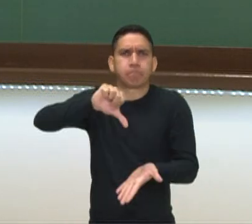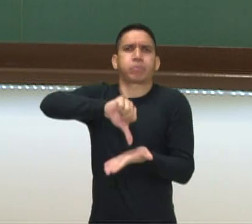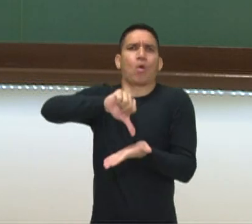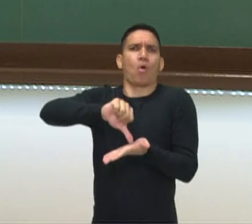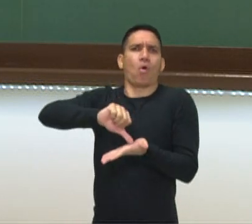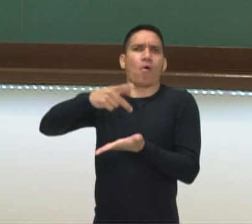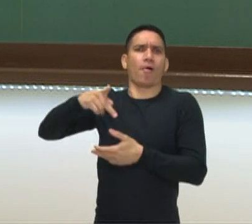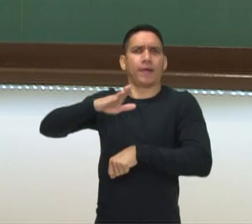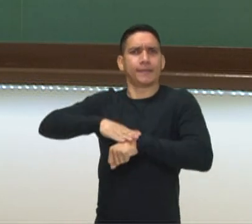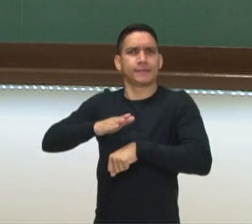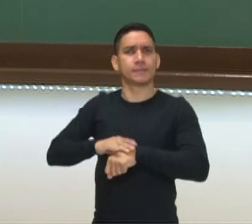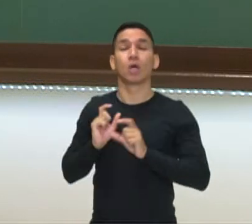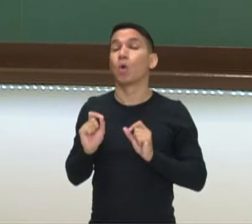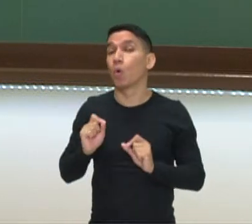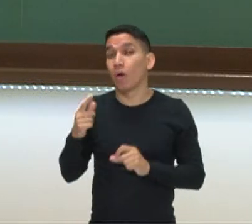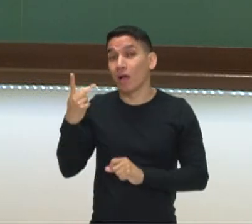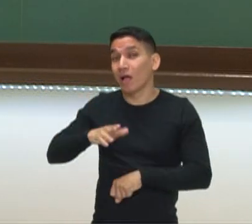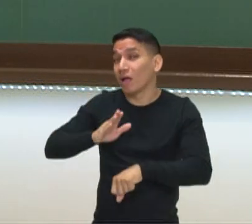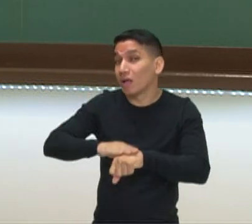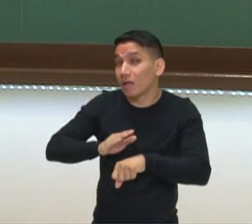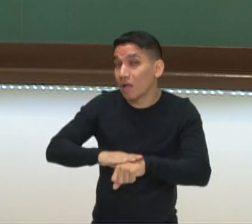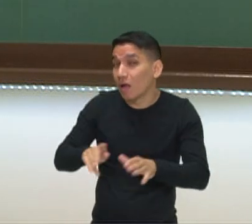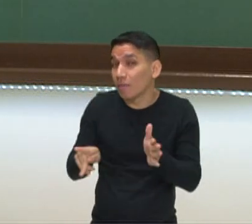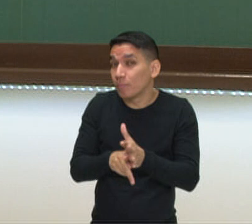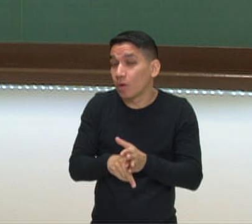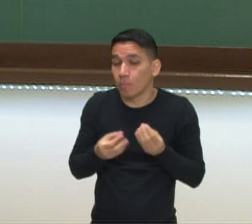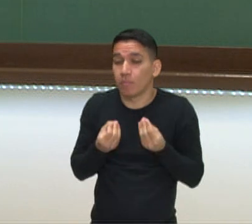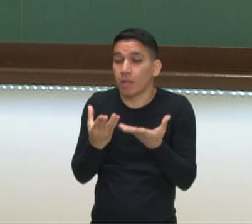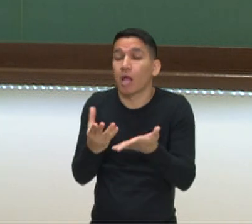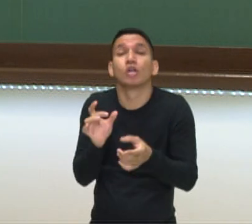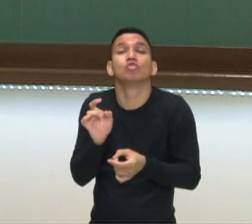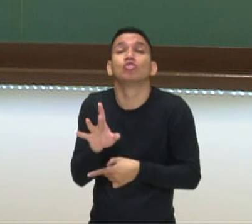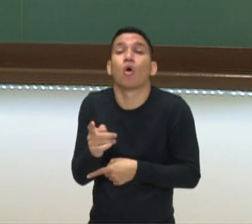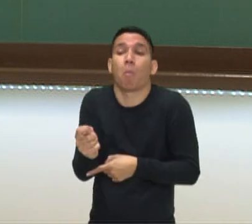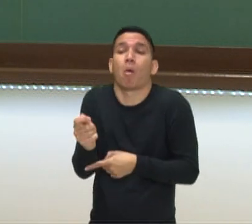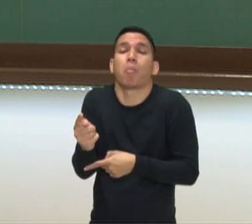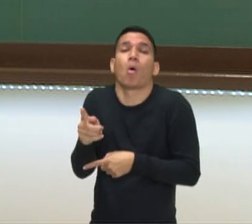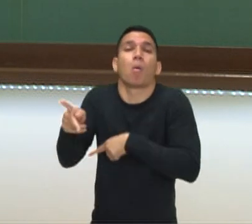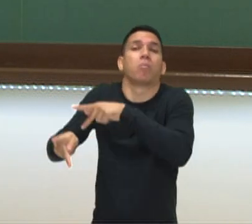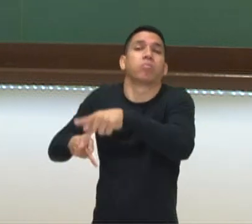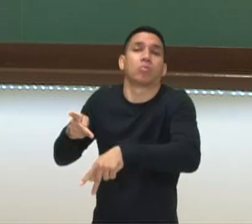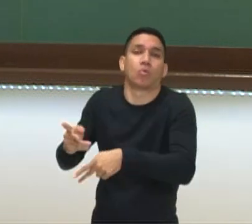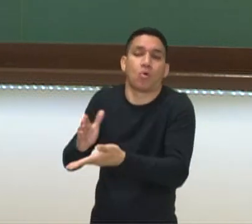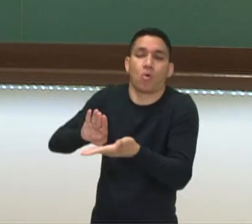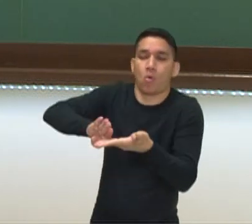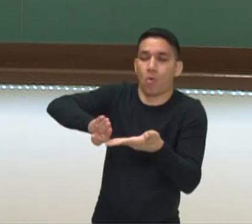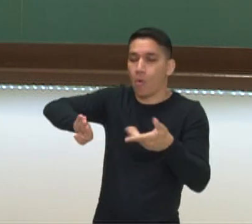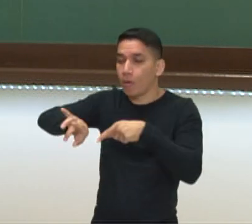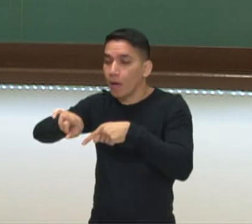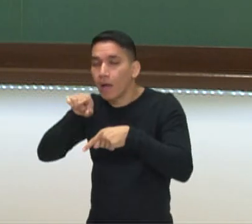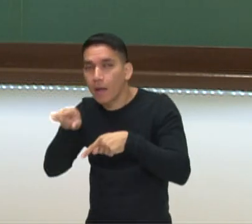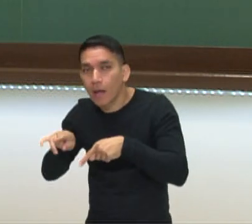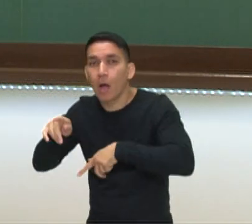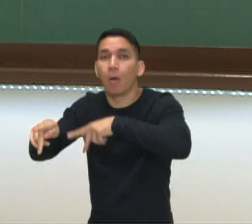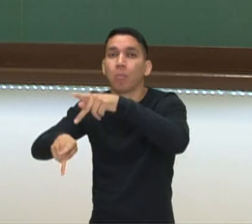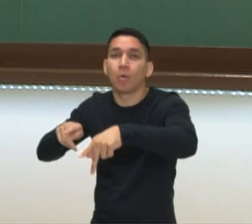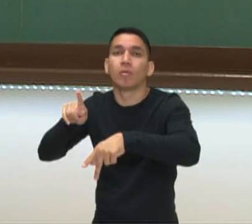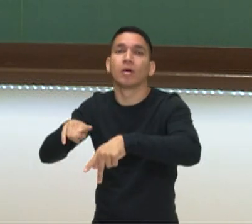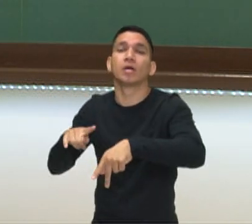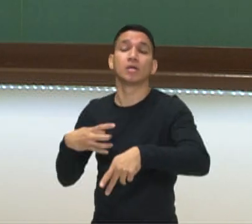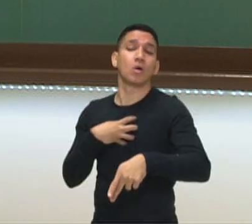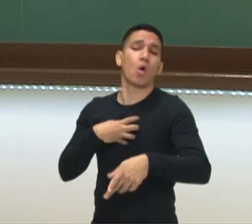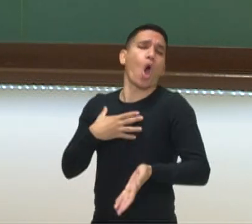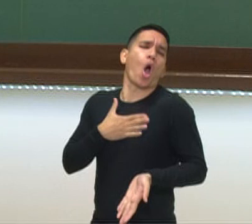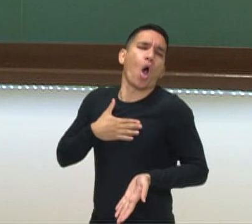né, em que ele beneficiava somente uma parcela da população, a parcela da população que convinha a